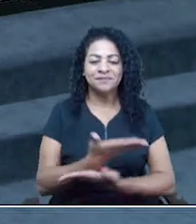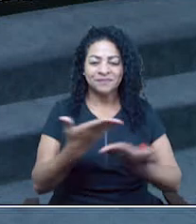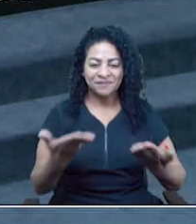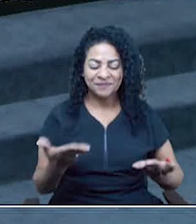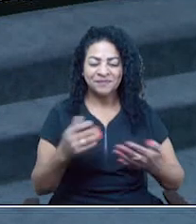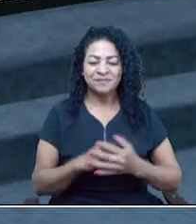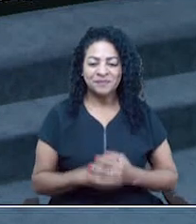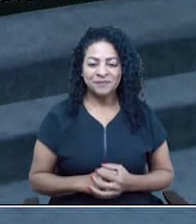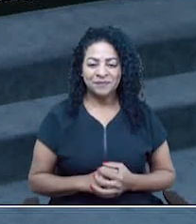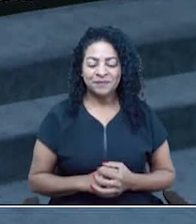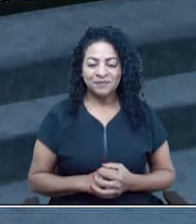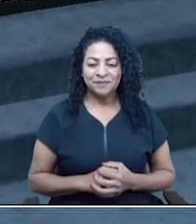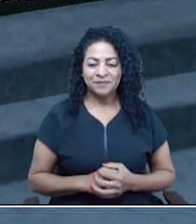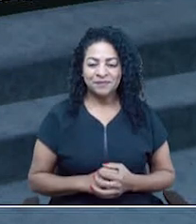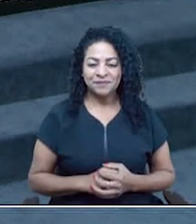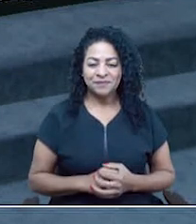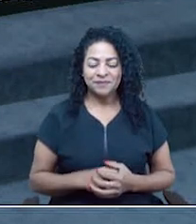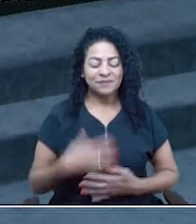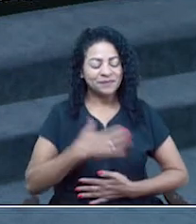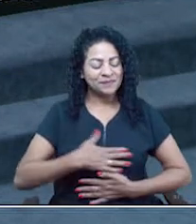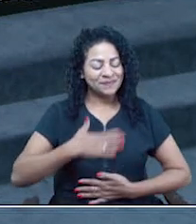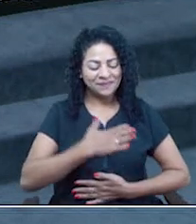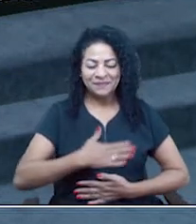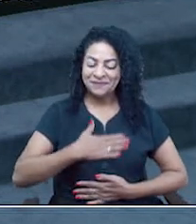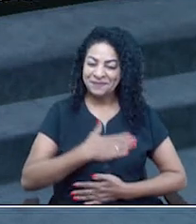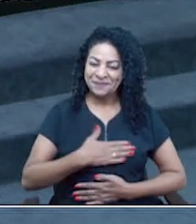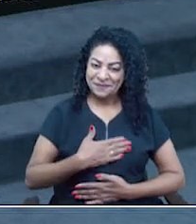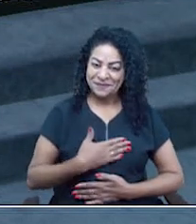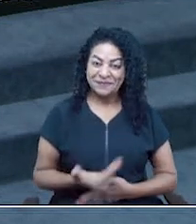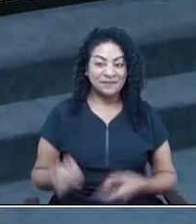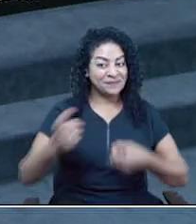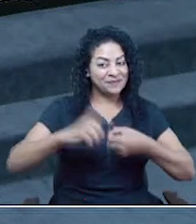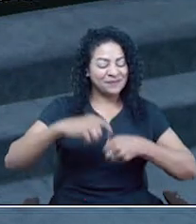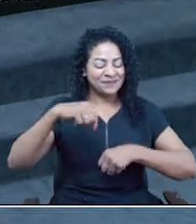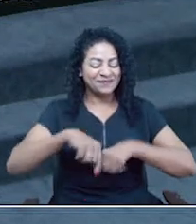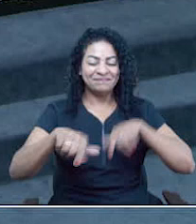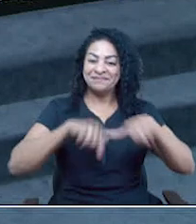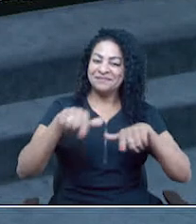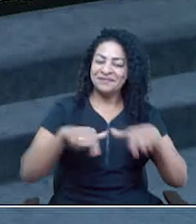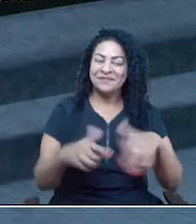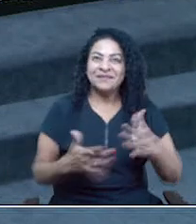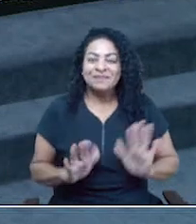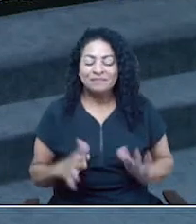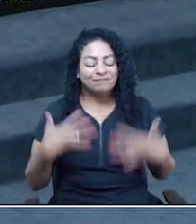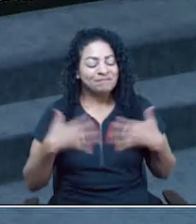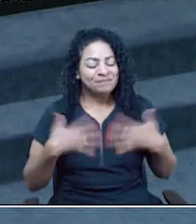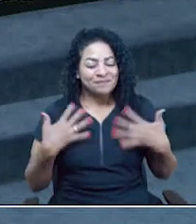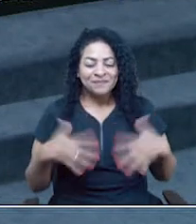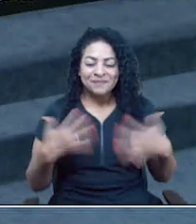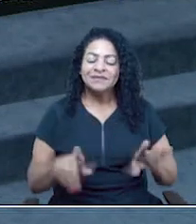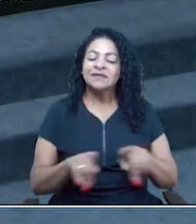É com muita satisfação que nós retomamos os nossos trabalhos, dando continuidade com